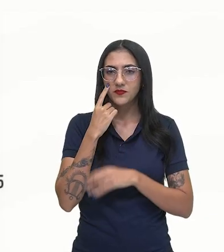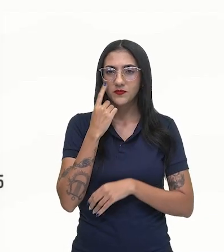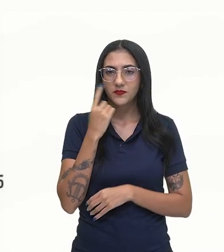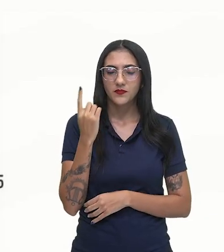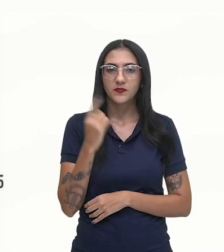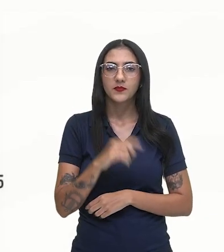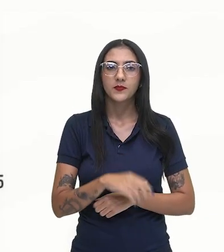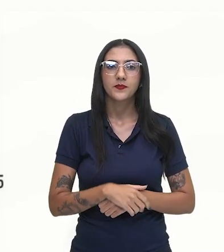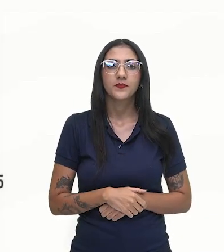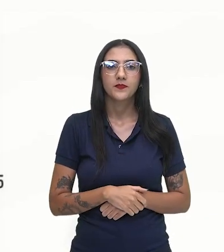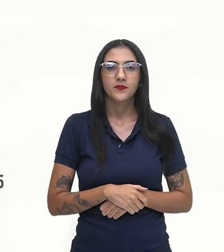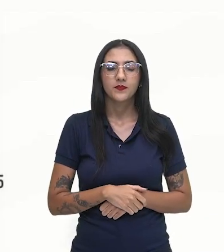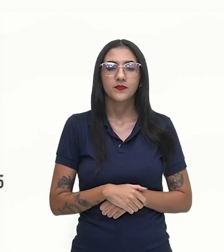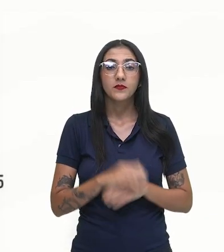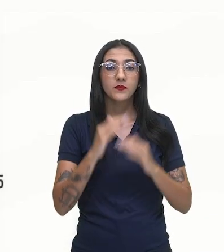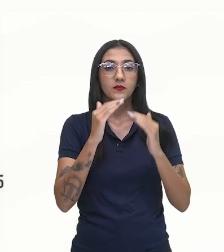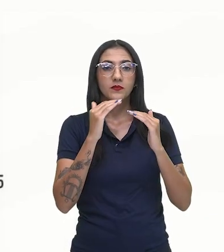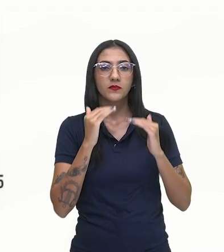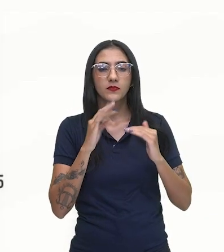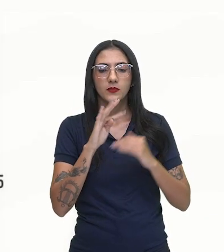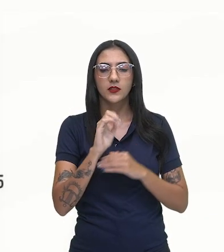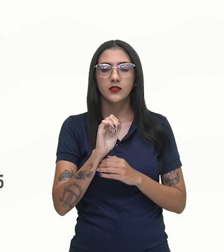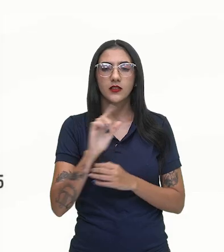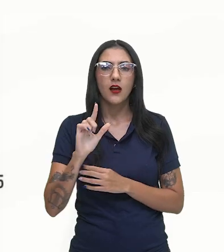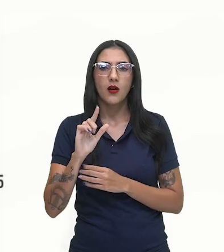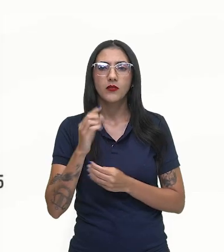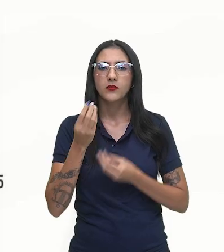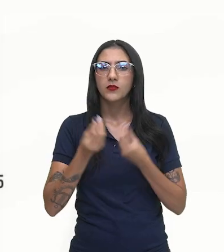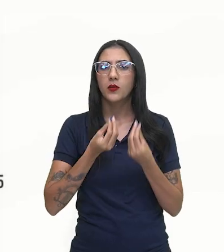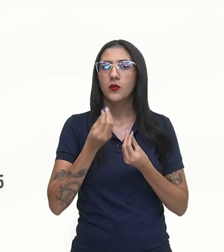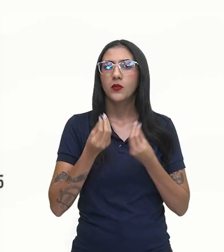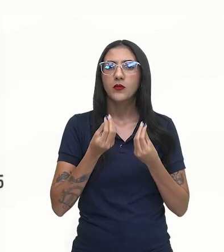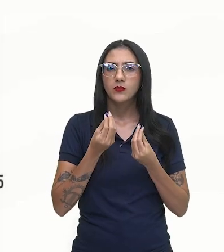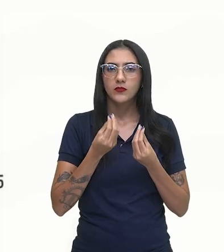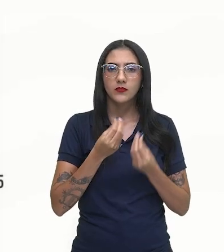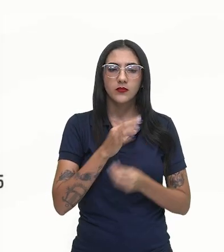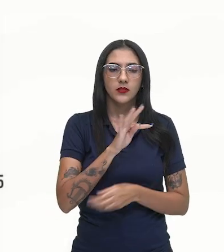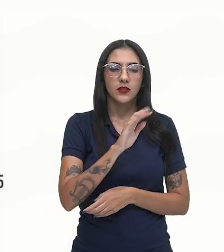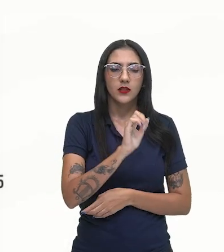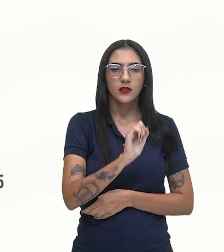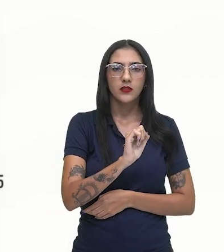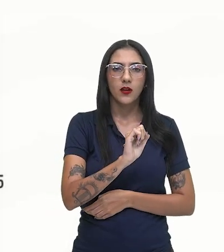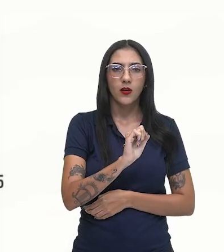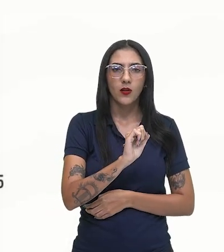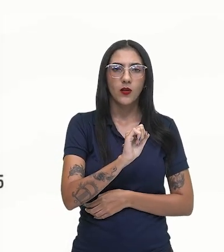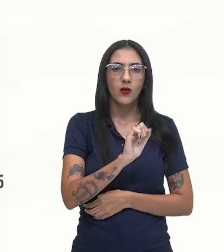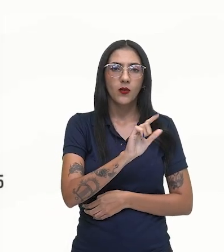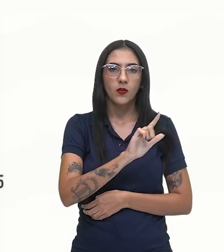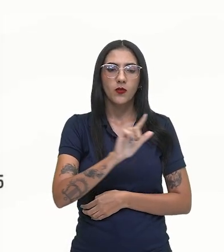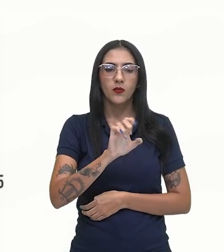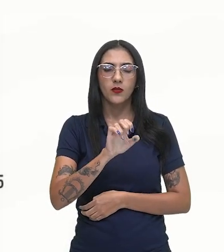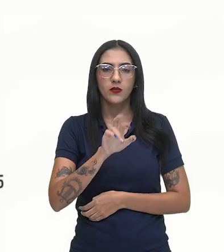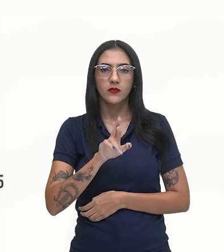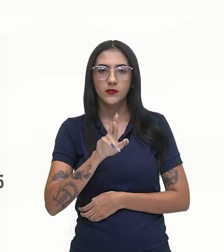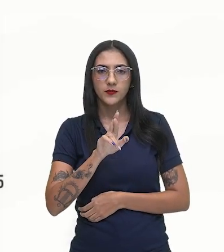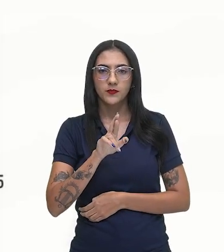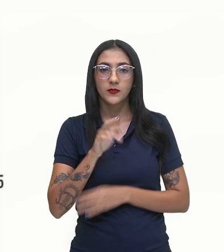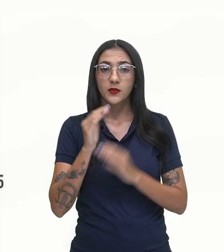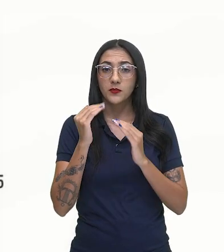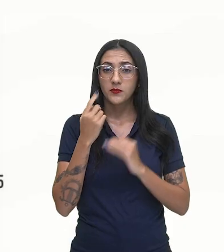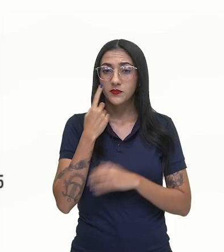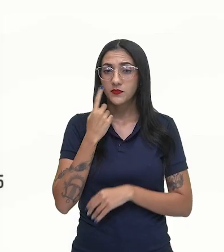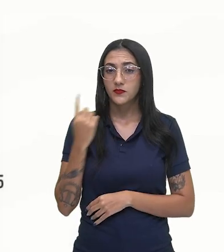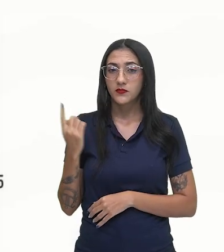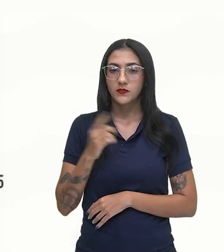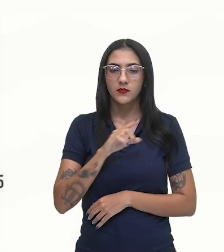Stronger. De tall, vai ficar como? Taller, com R no final. E light